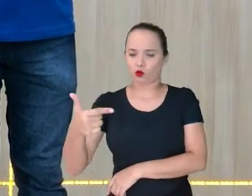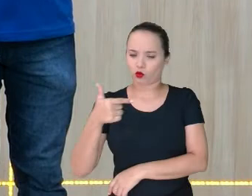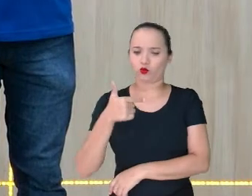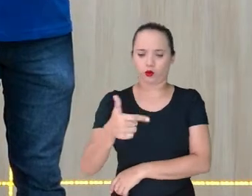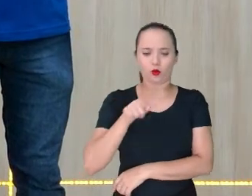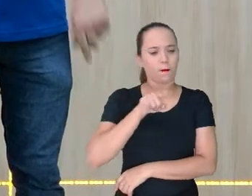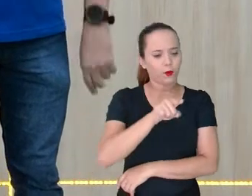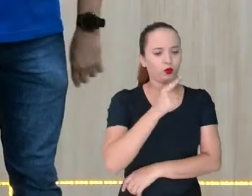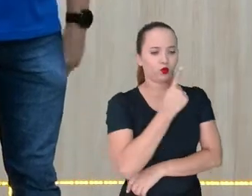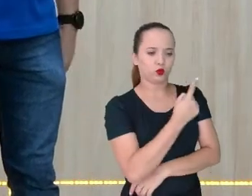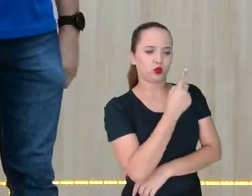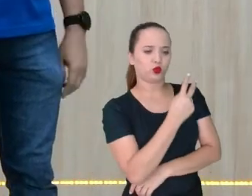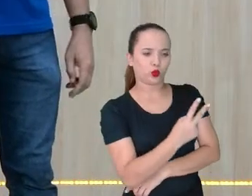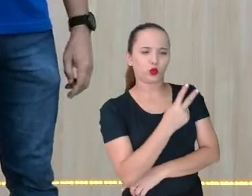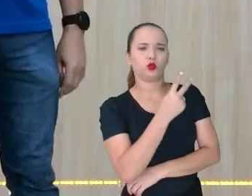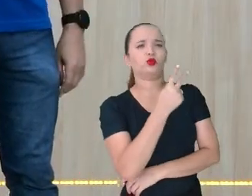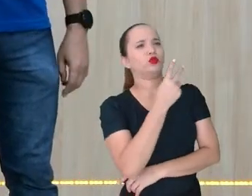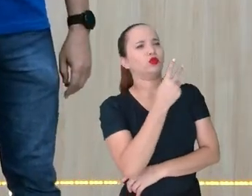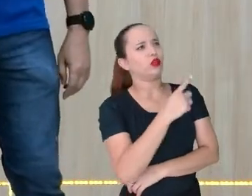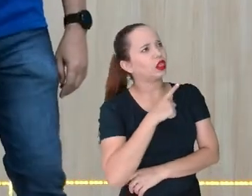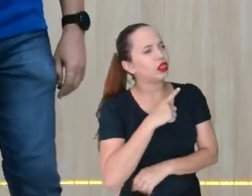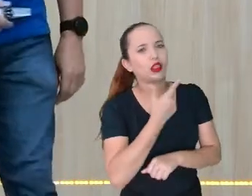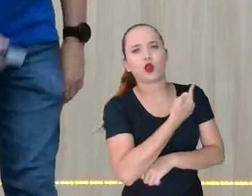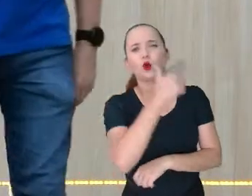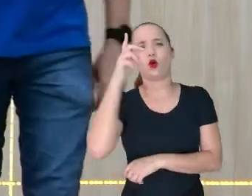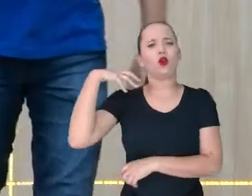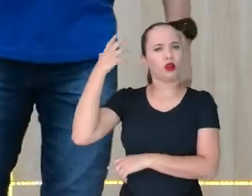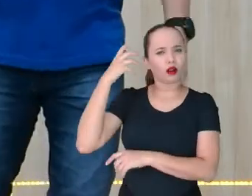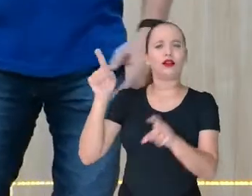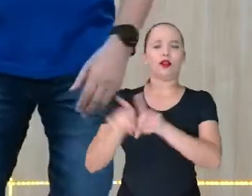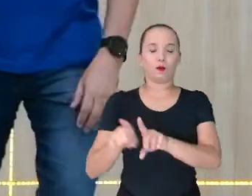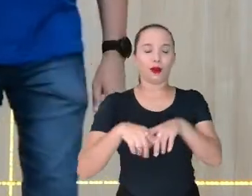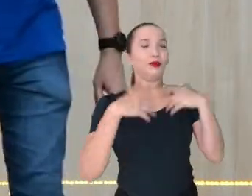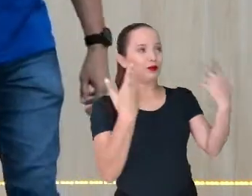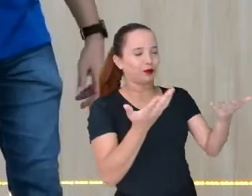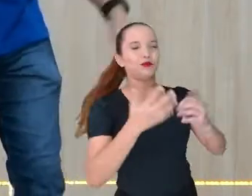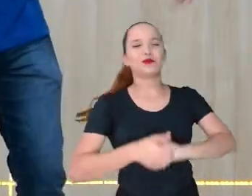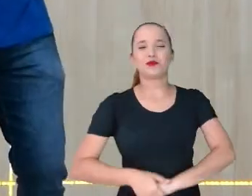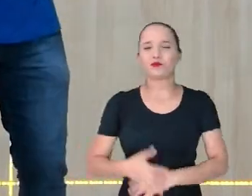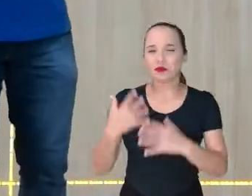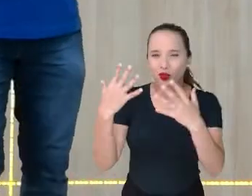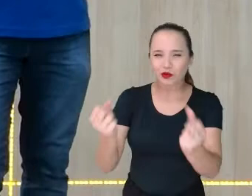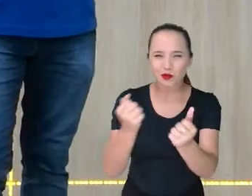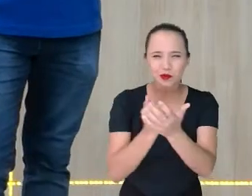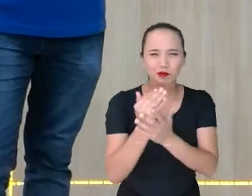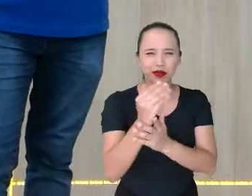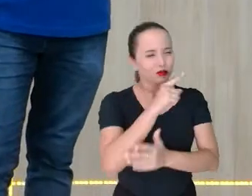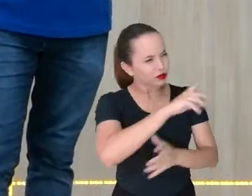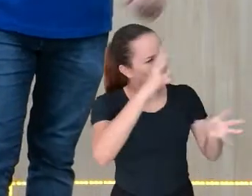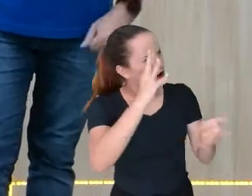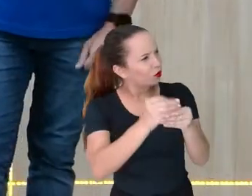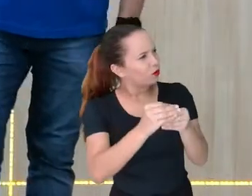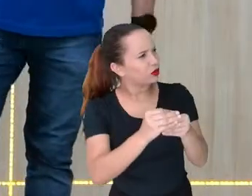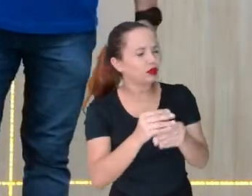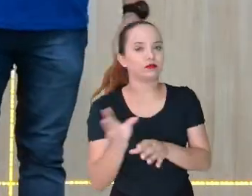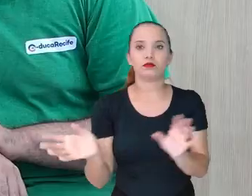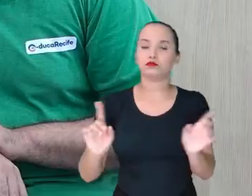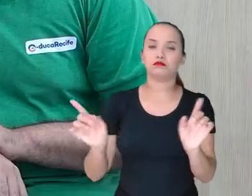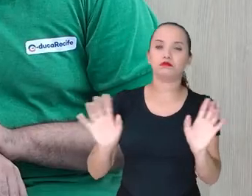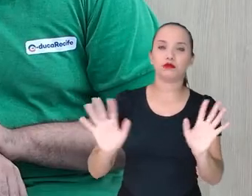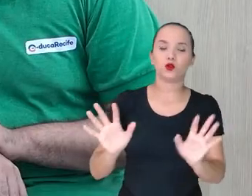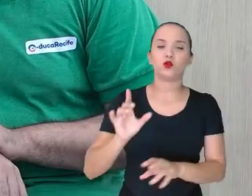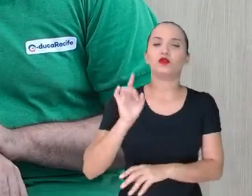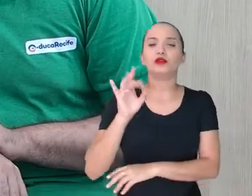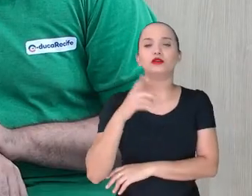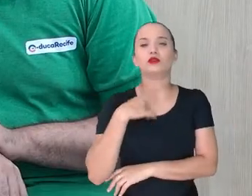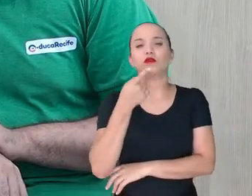22.1, 22.2, ainda tem a rádio lá no final, que eu tô ligado. Mas enfim, vamos lá começar. Você ia falar alguma coisa, né, Van? Não, o que eu quero